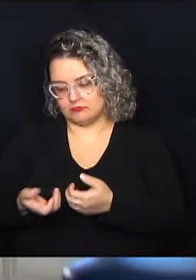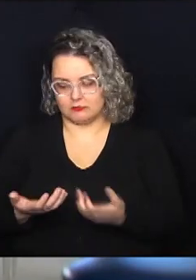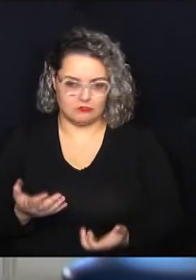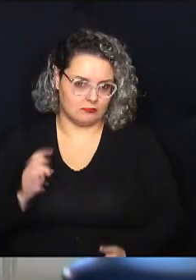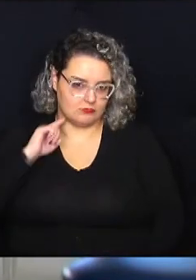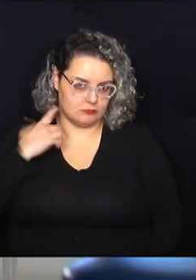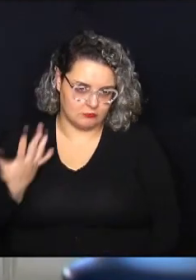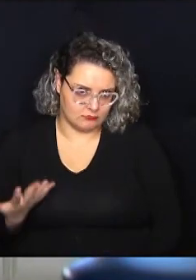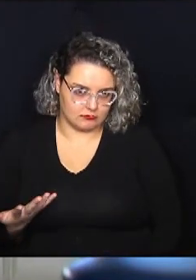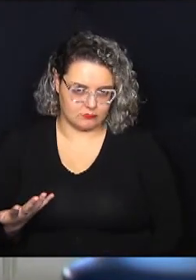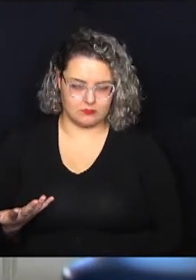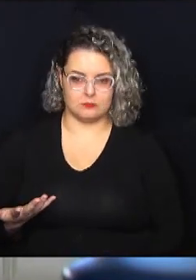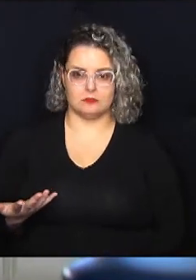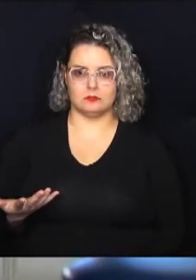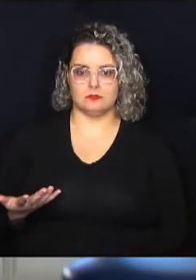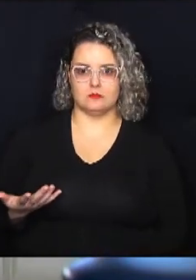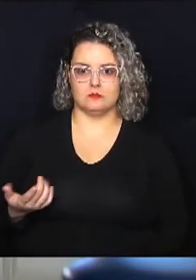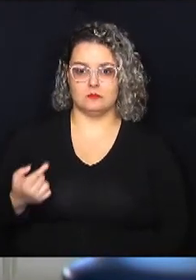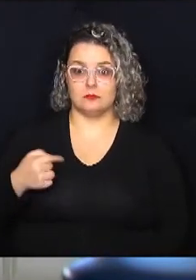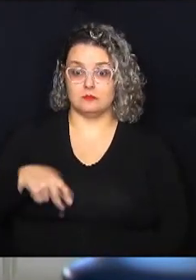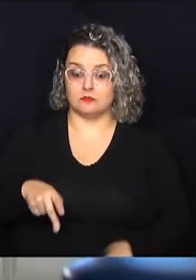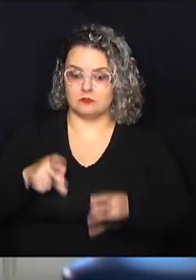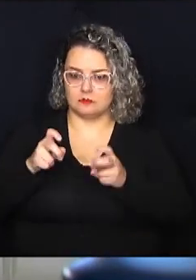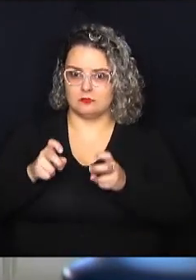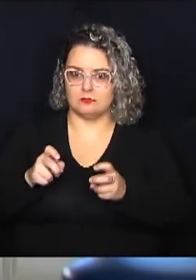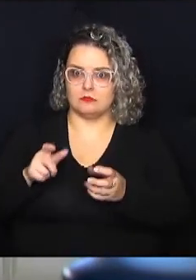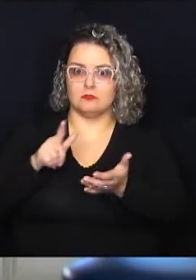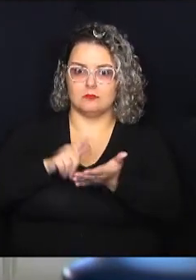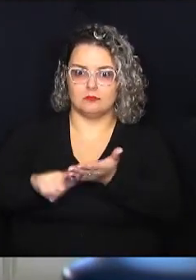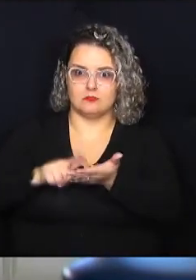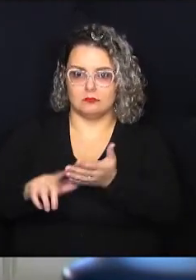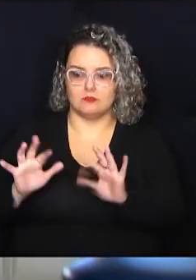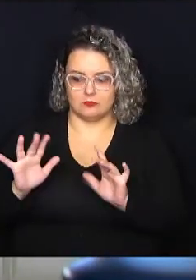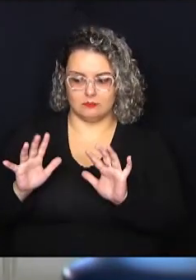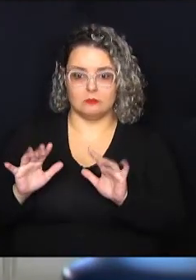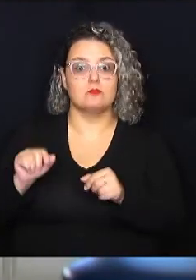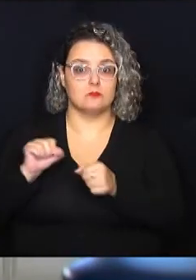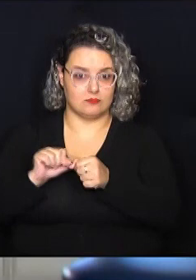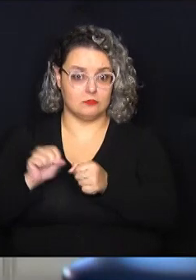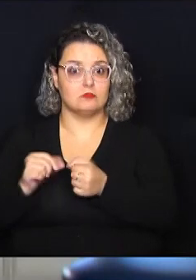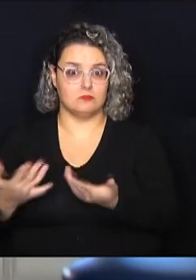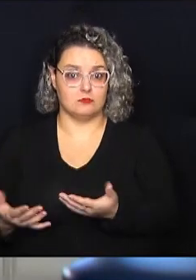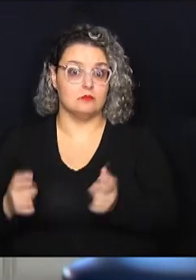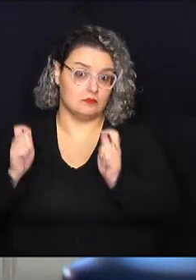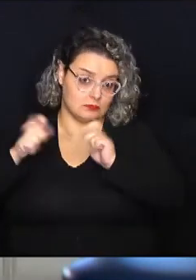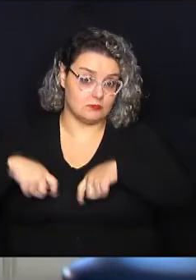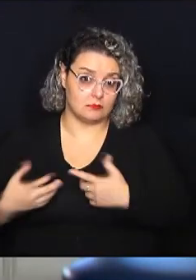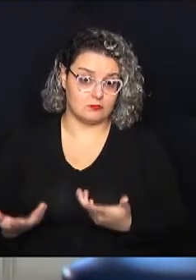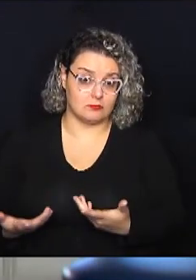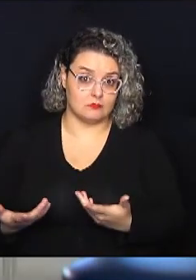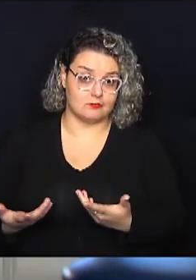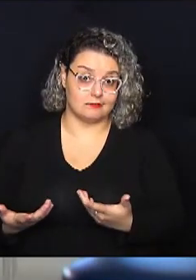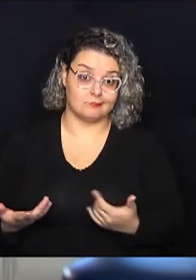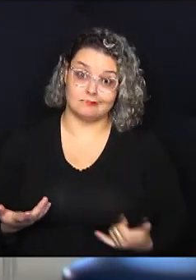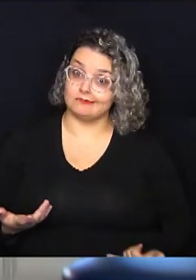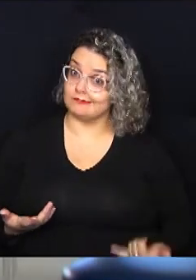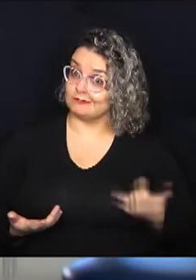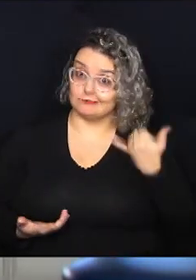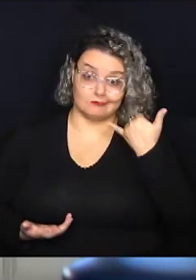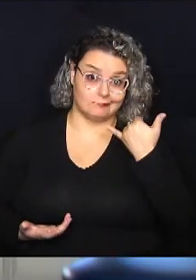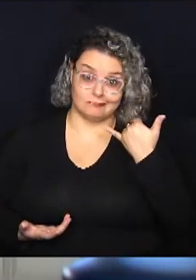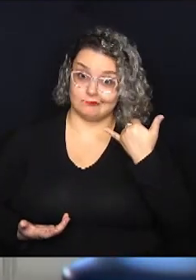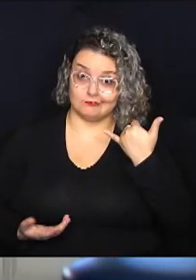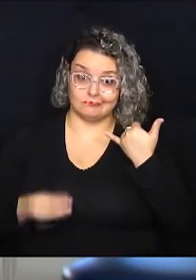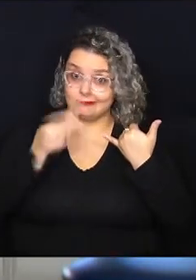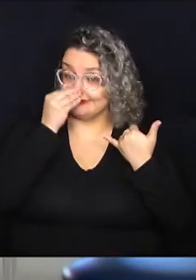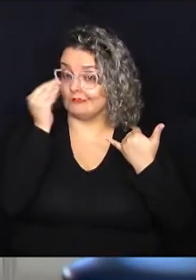todo tempo do celular mas eu descobri que a higienização da mão tá sendo feita tá sendo eficiente mas que o celular tá sendo assim